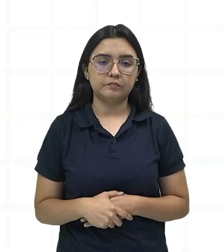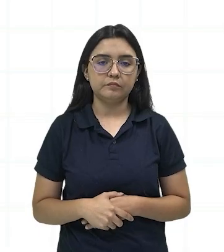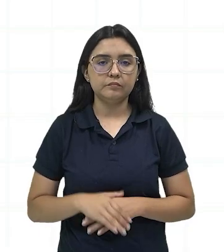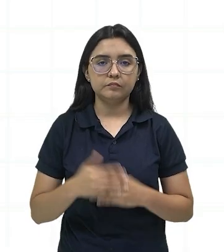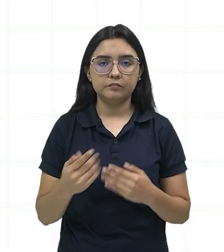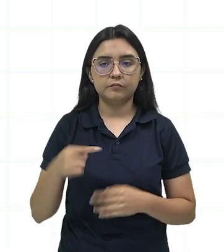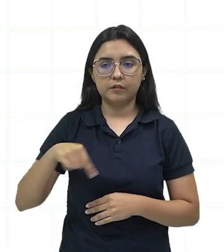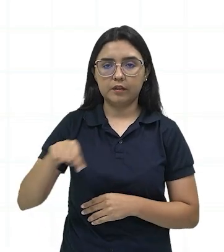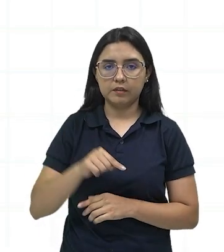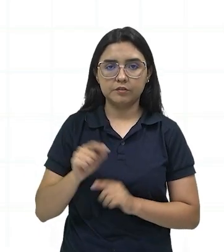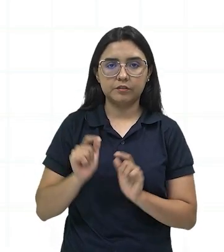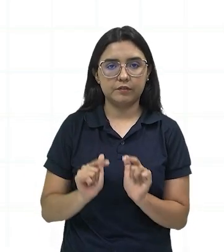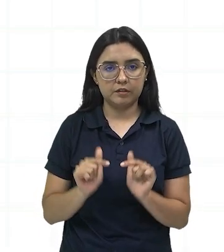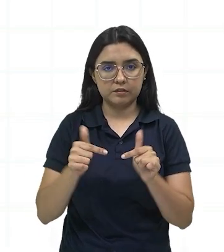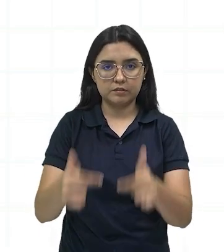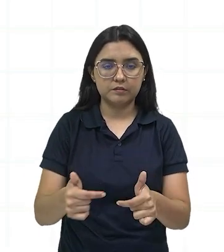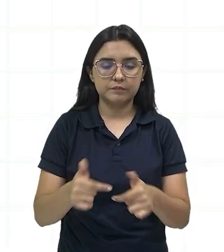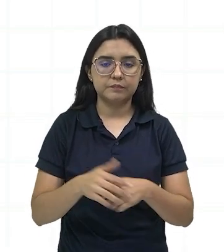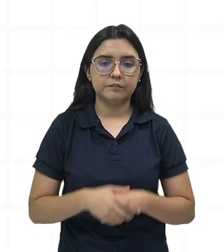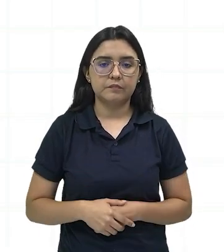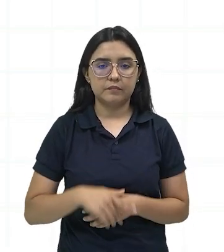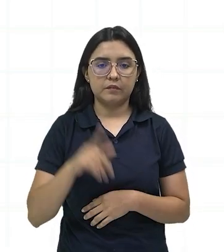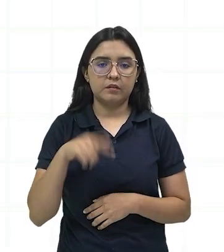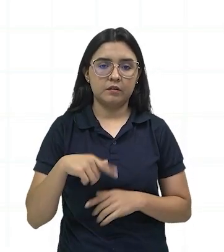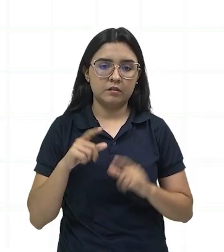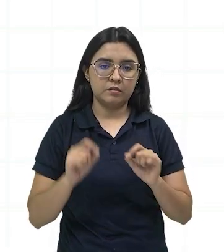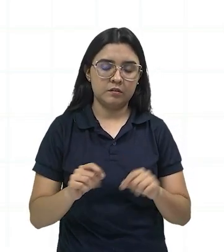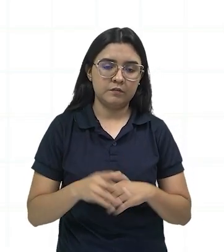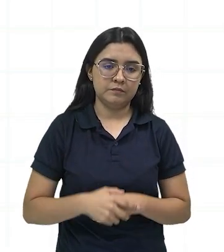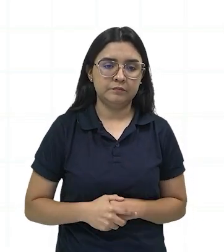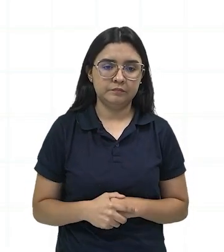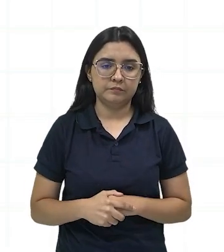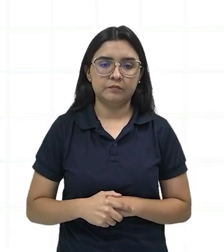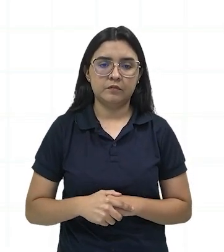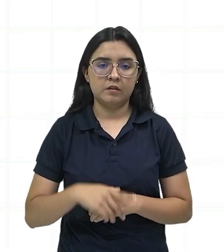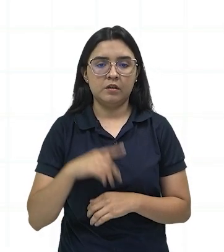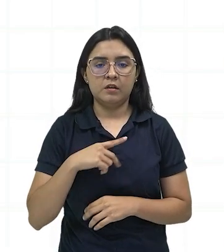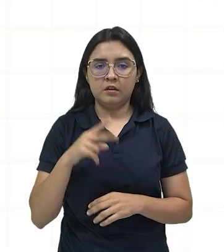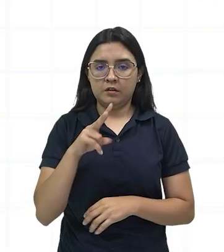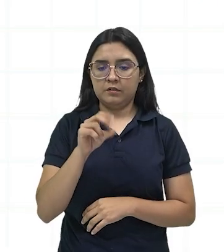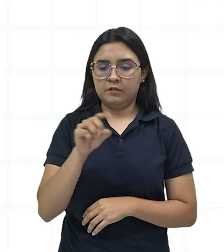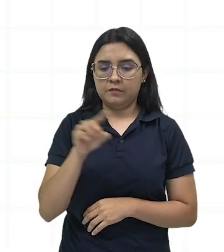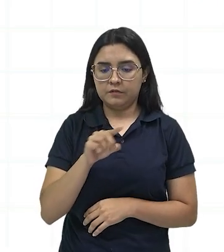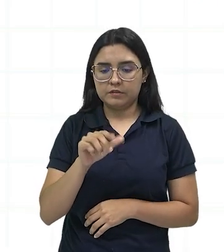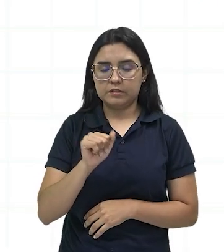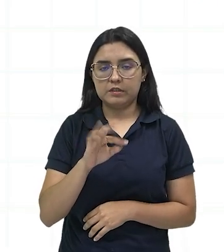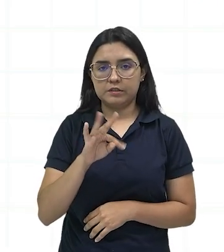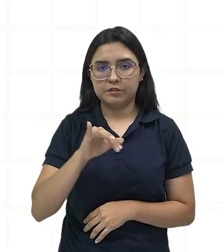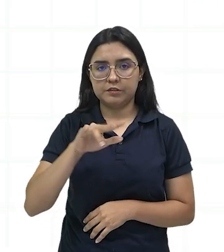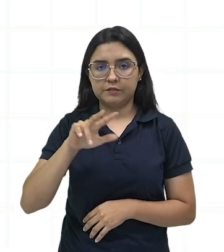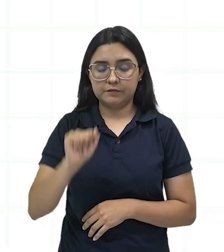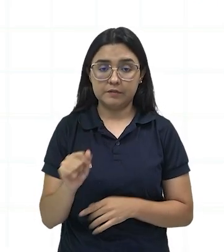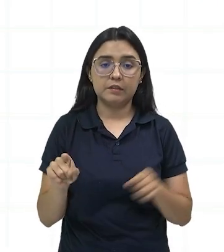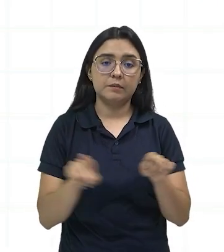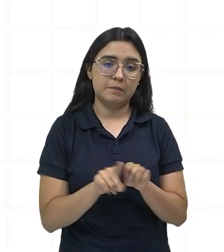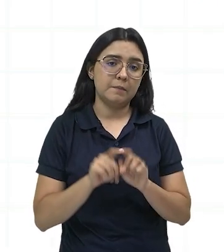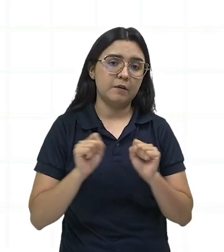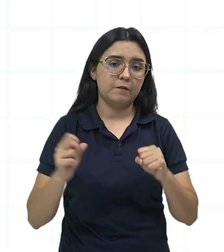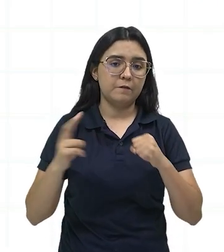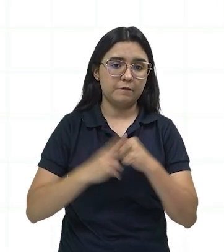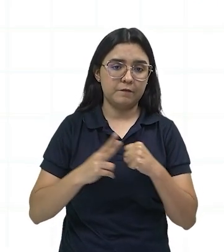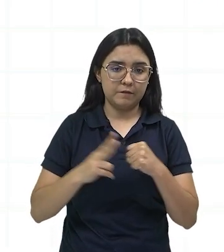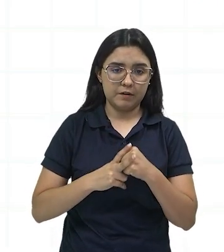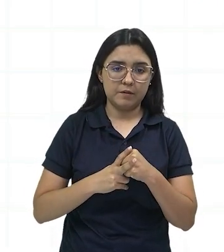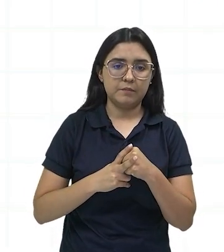que realizam a ação, eu vou chamar isso de voz ativa. Mas eu também posso ter verbos na voz